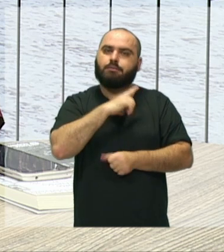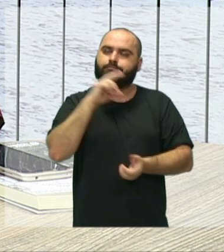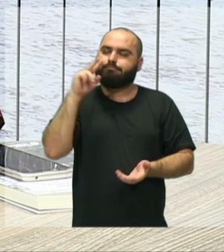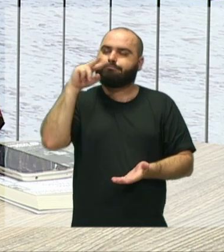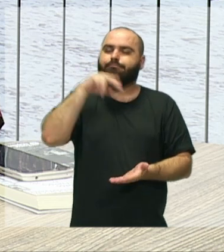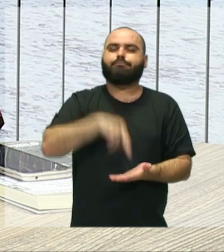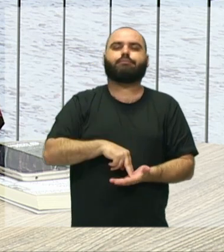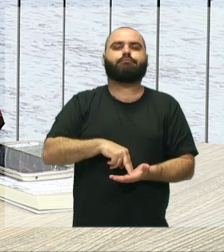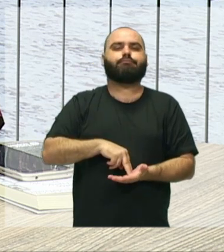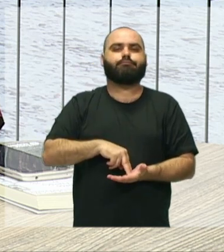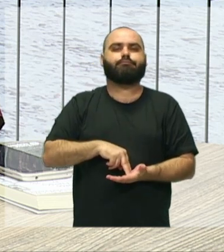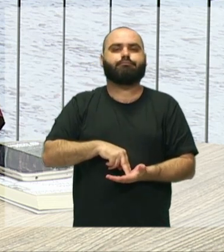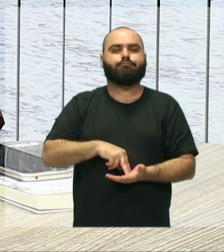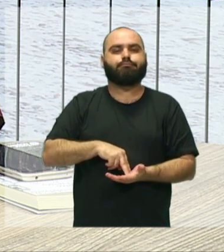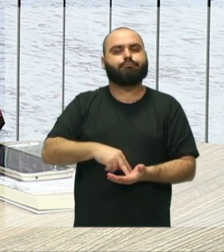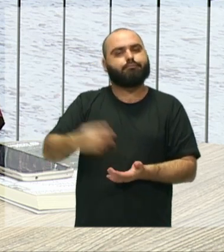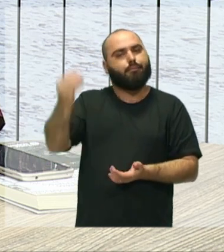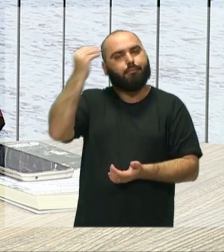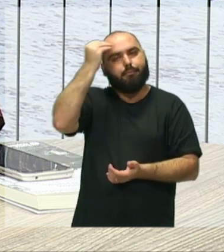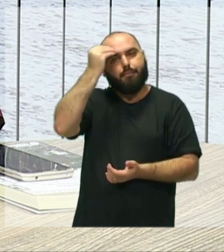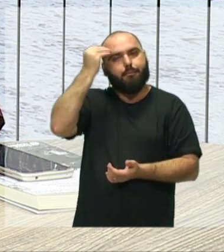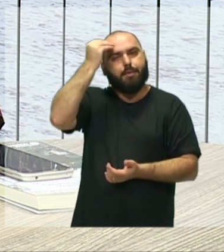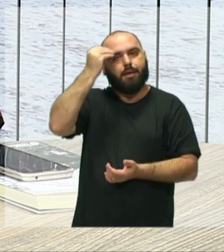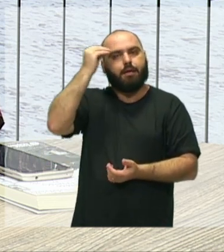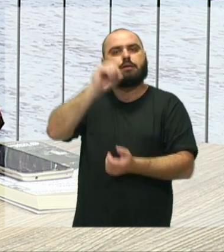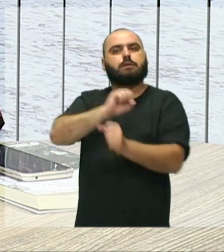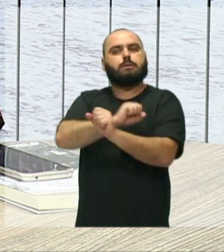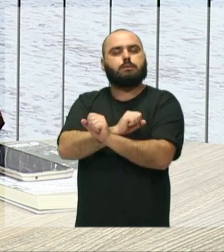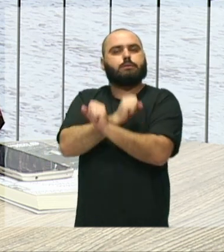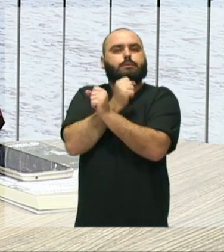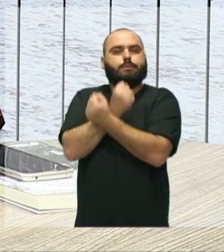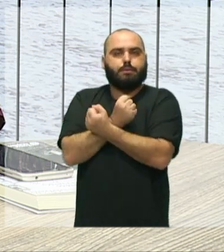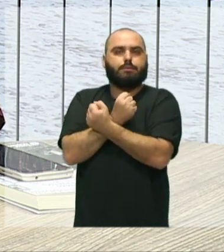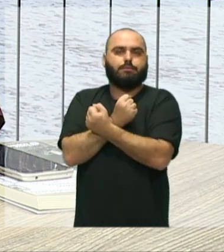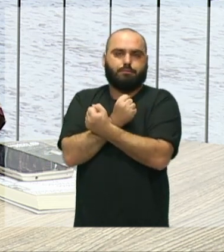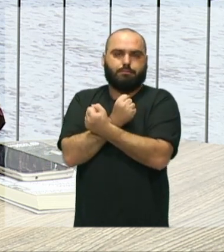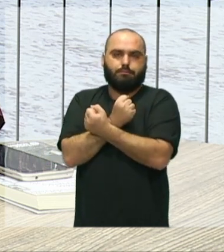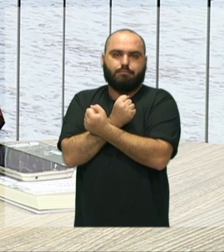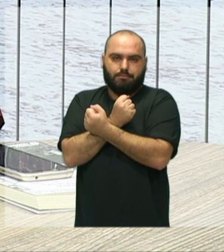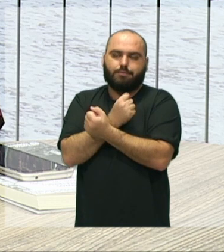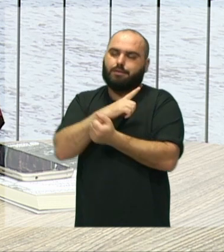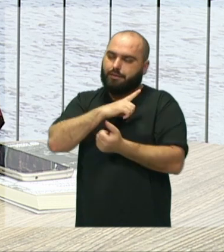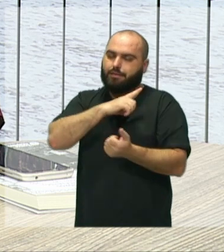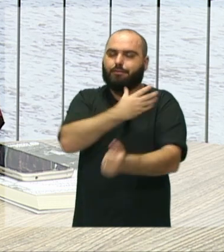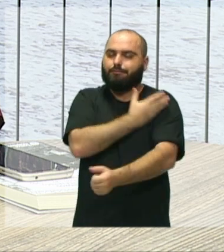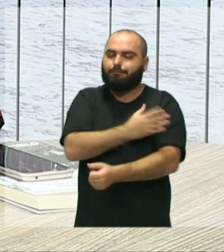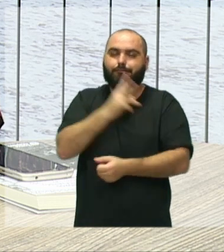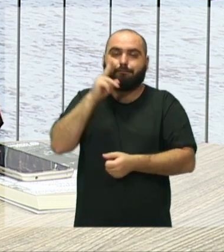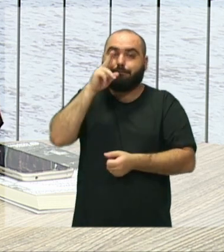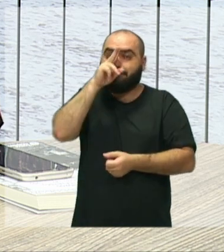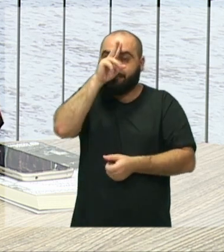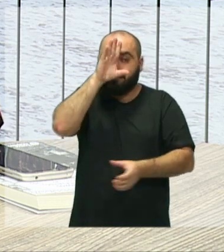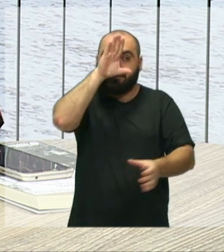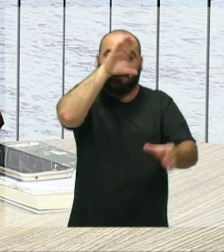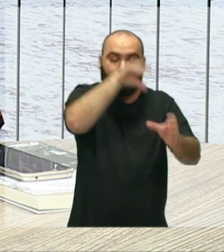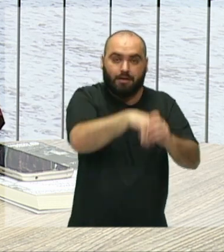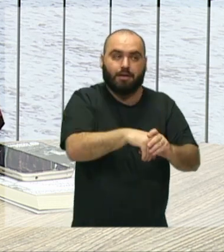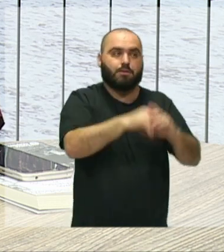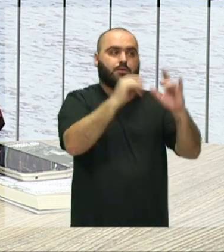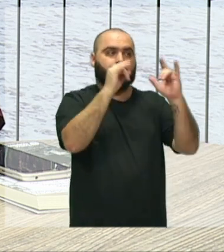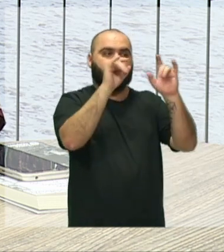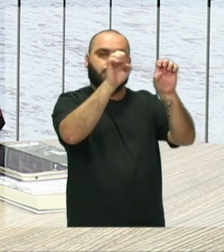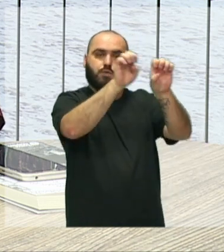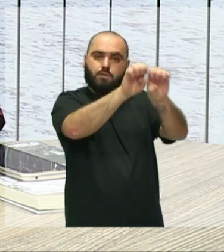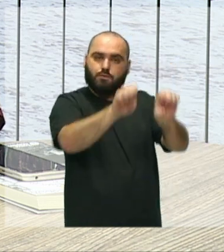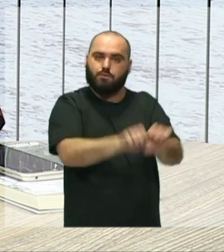permanência da mentalidade escravocrata que está inserida nas estruturas e também